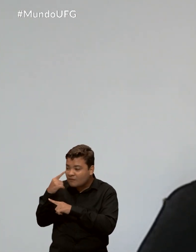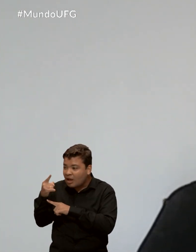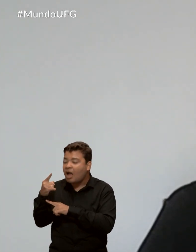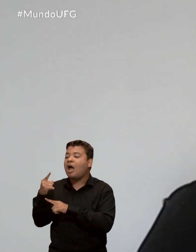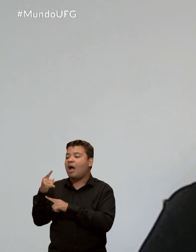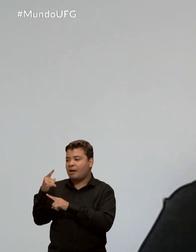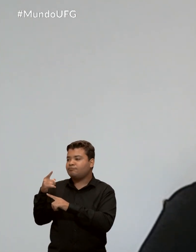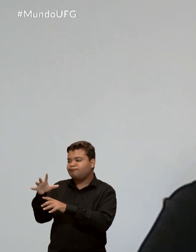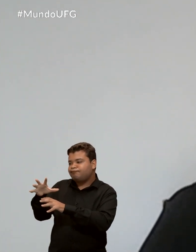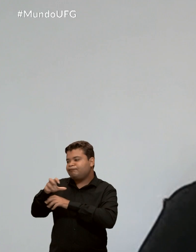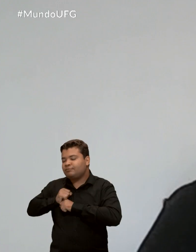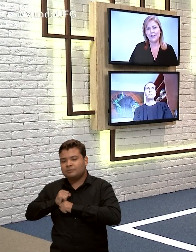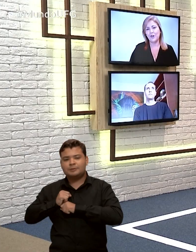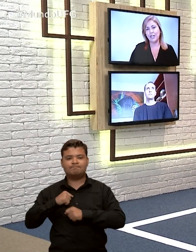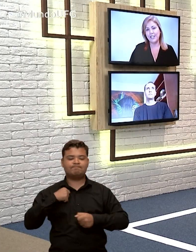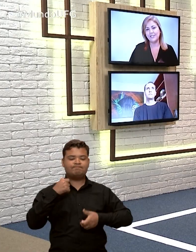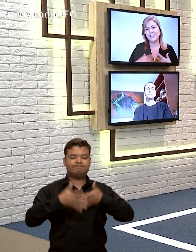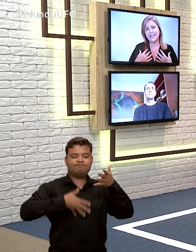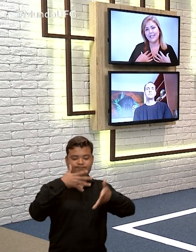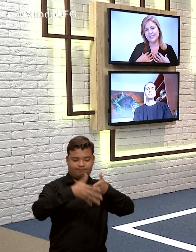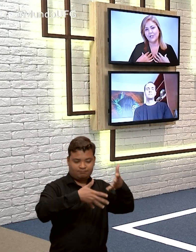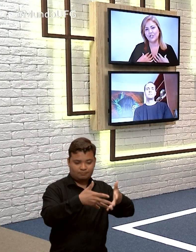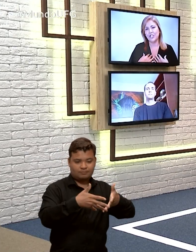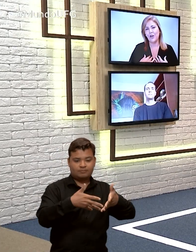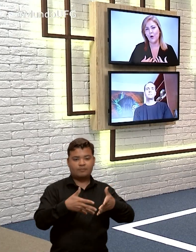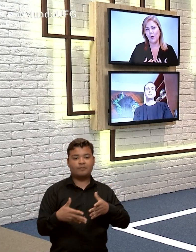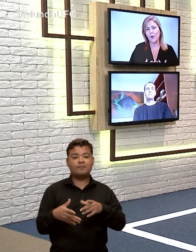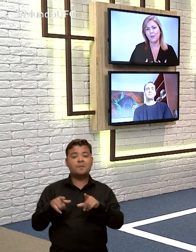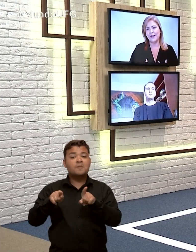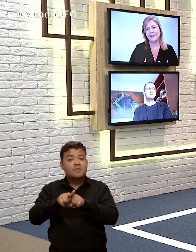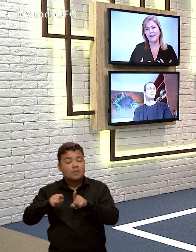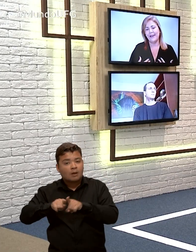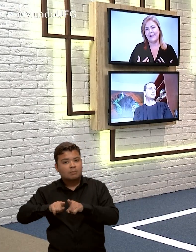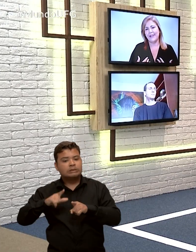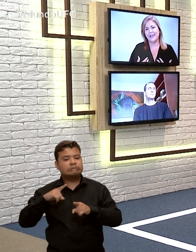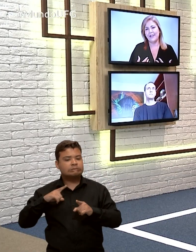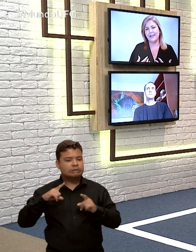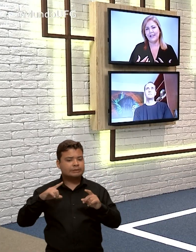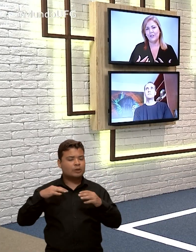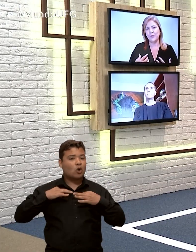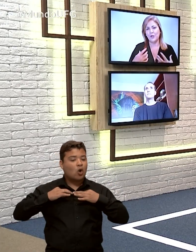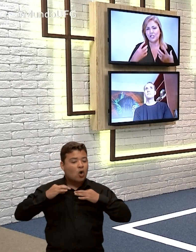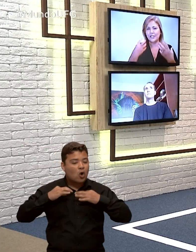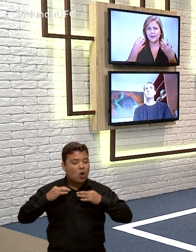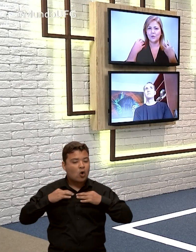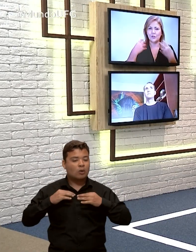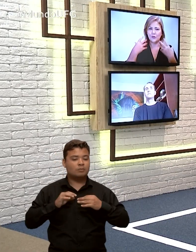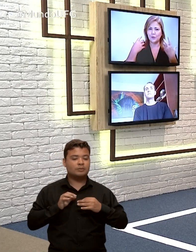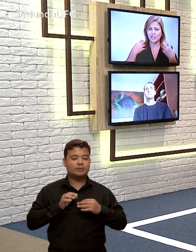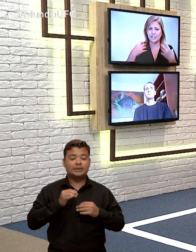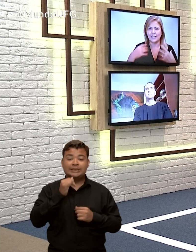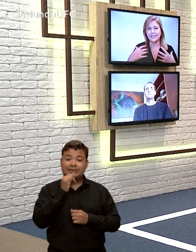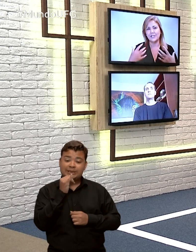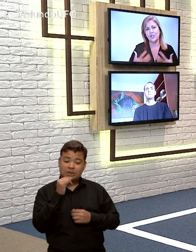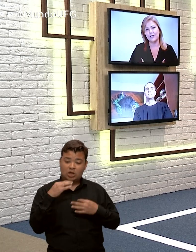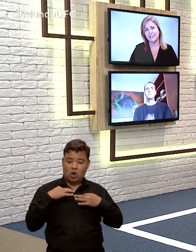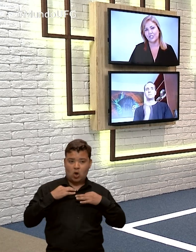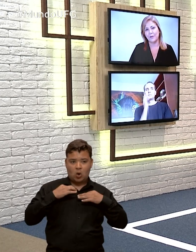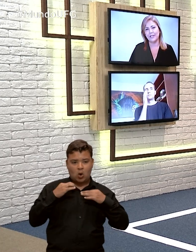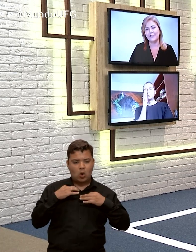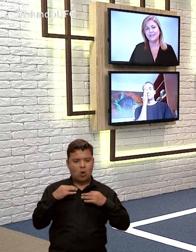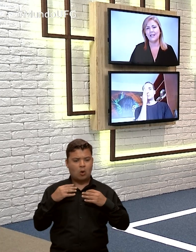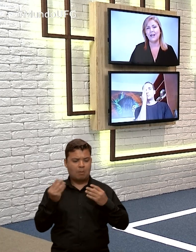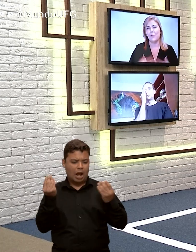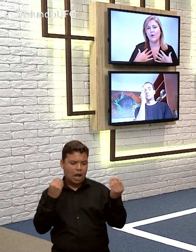fazendo a interpretação. Fora isso, tem a questão de roupa, né? Não pode ter acessórios que